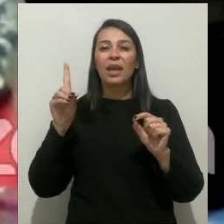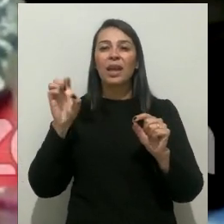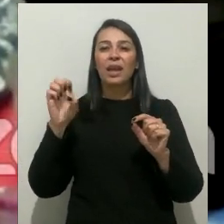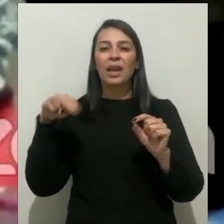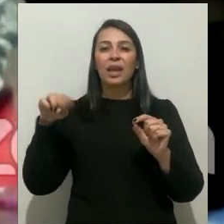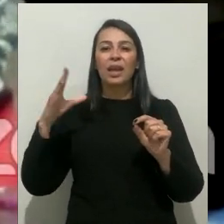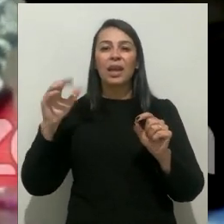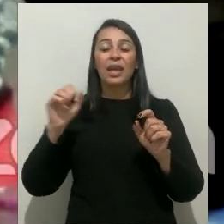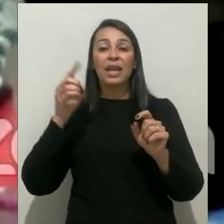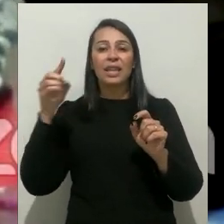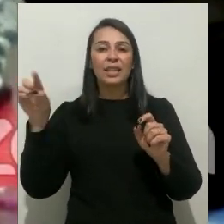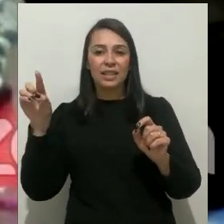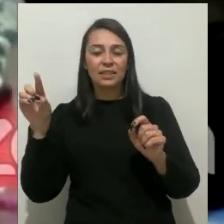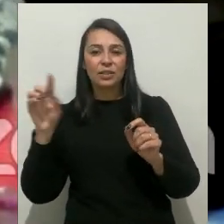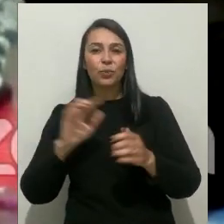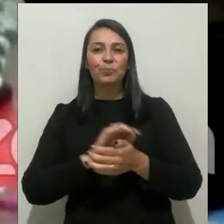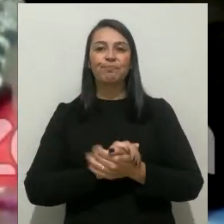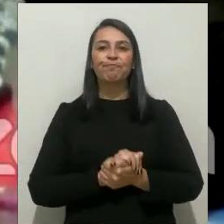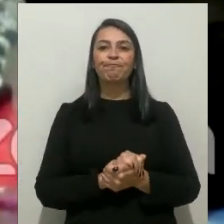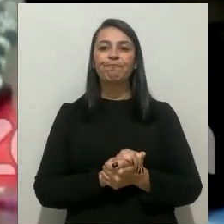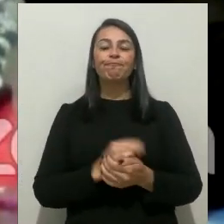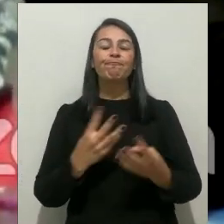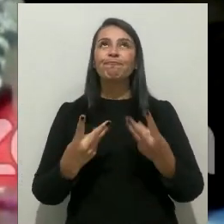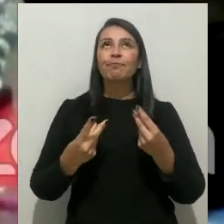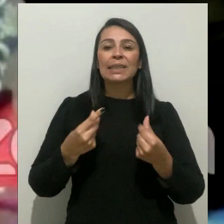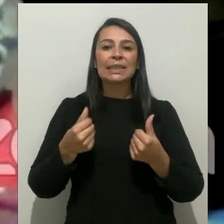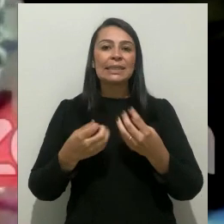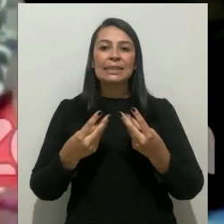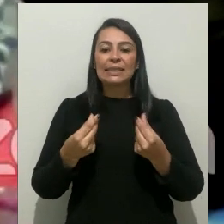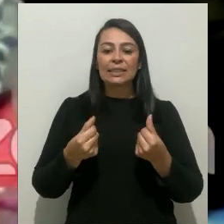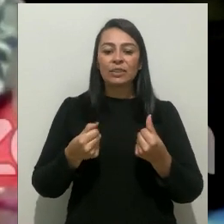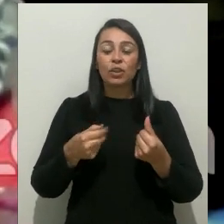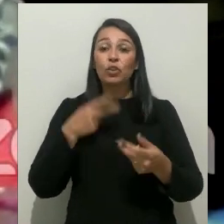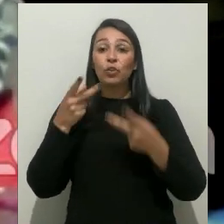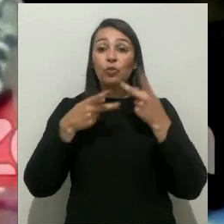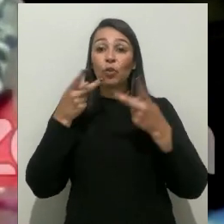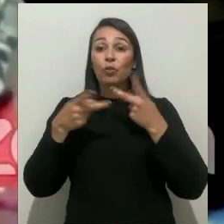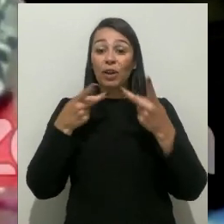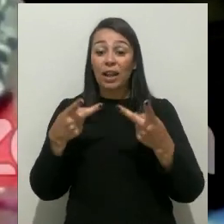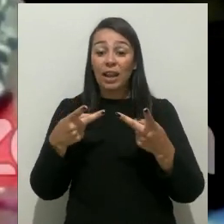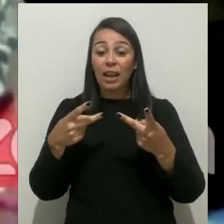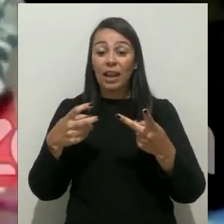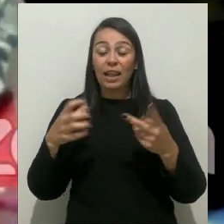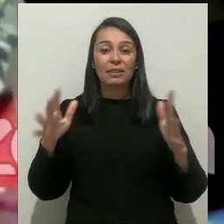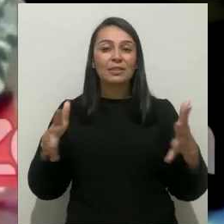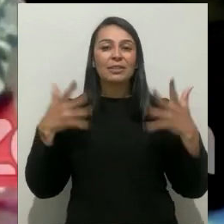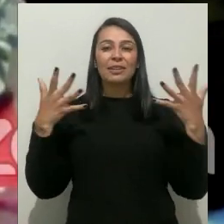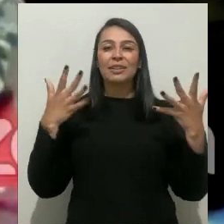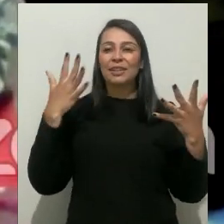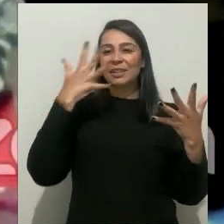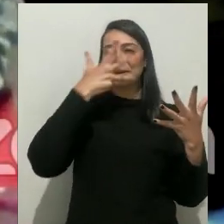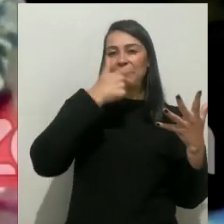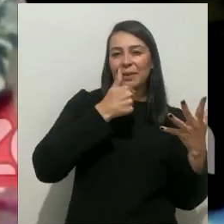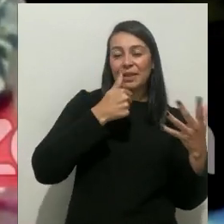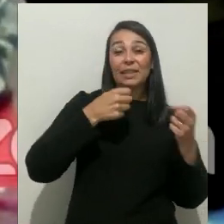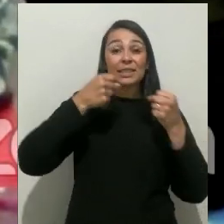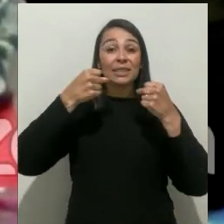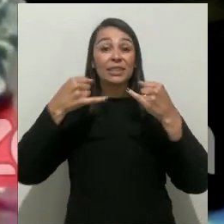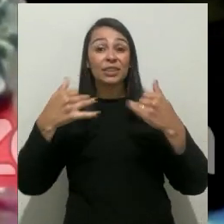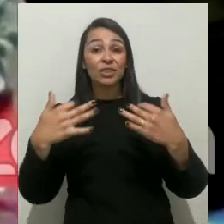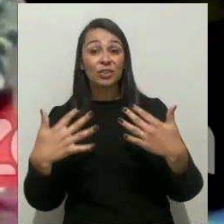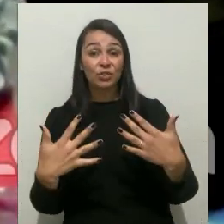vou ousar falar, de uma forma da estética da alegria, que eu acho isso uma beleza,